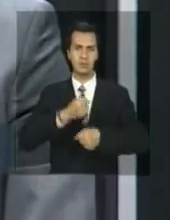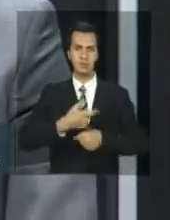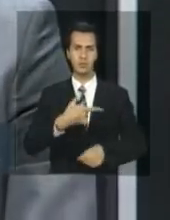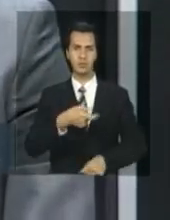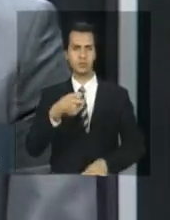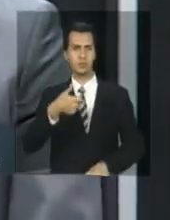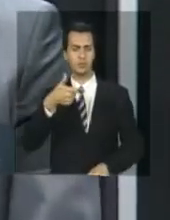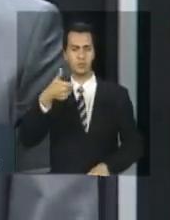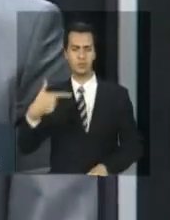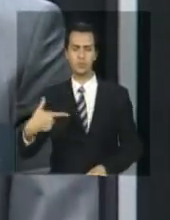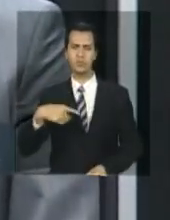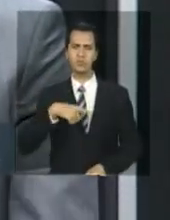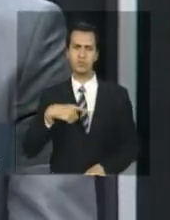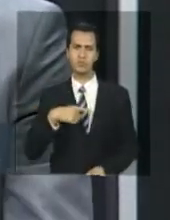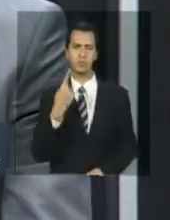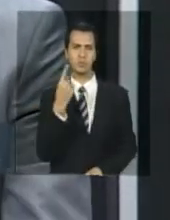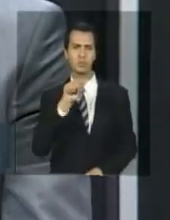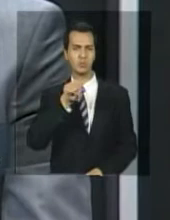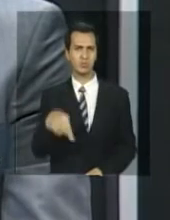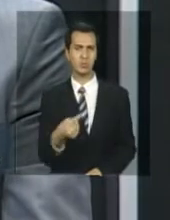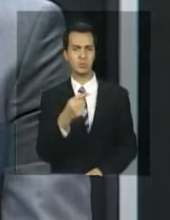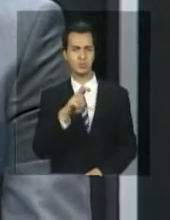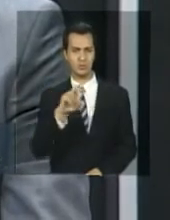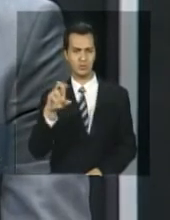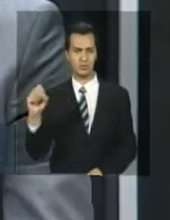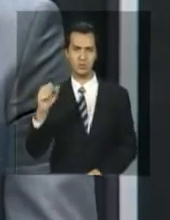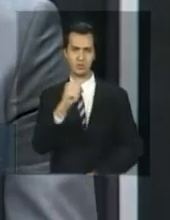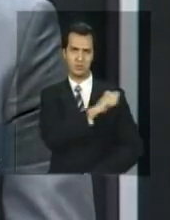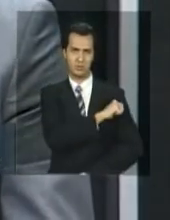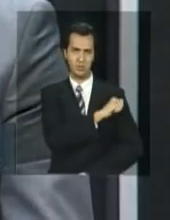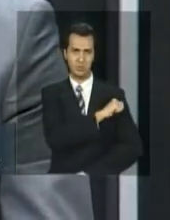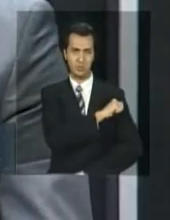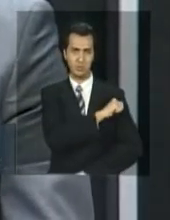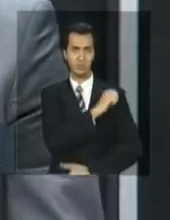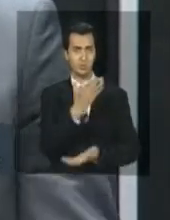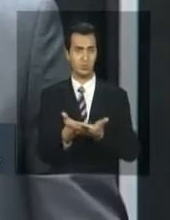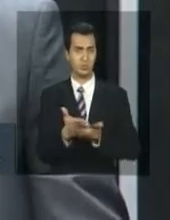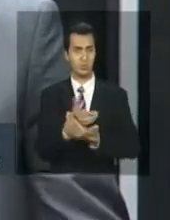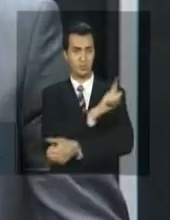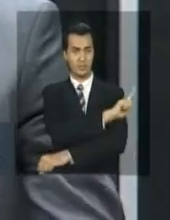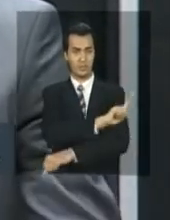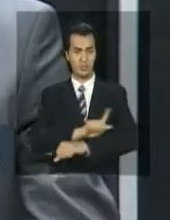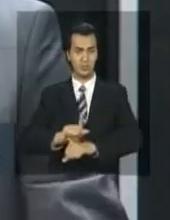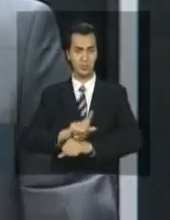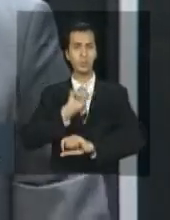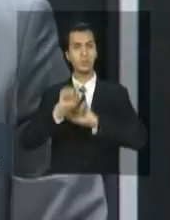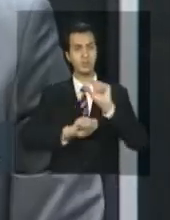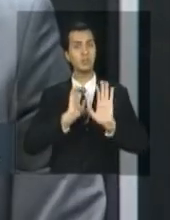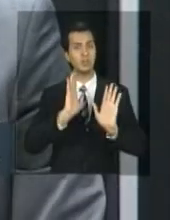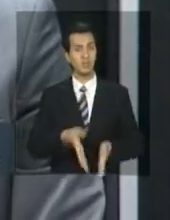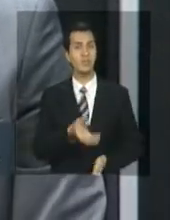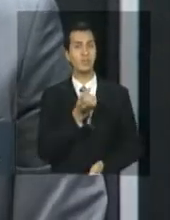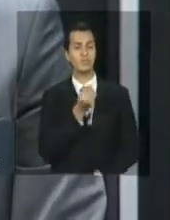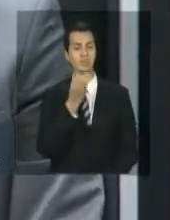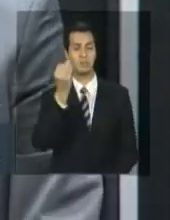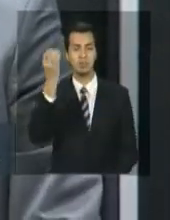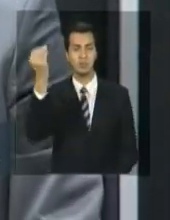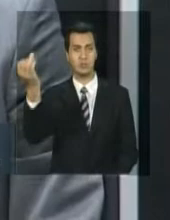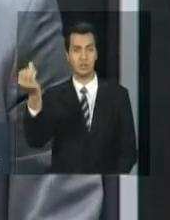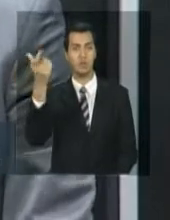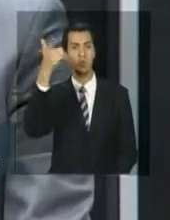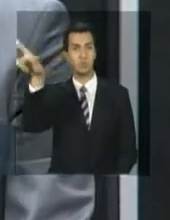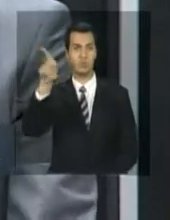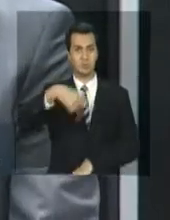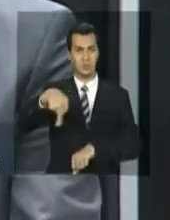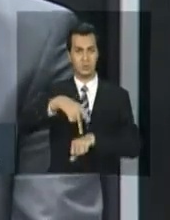2012, 1.500 alunos de graduação já viajaram para começar os seus estudos e